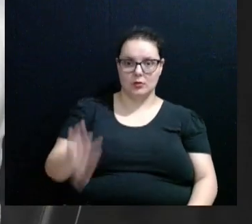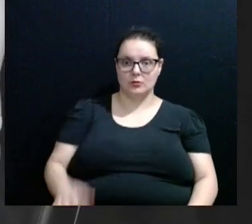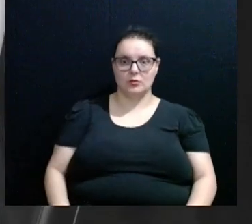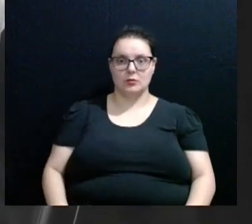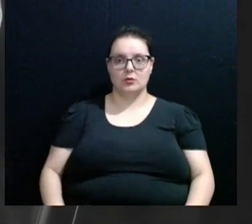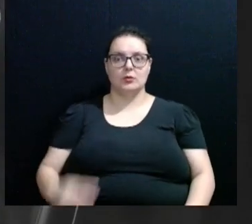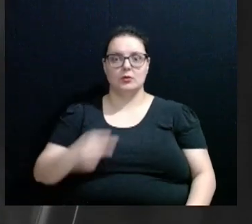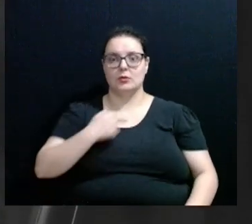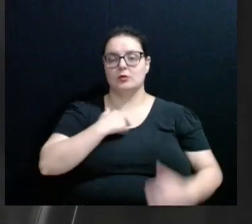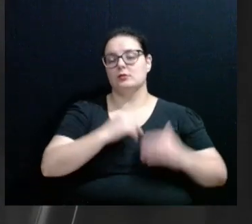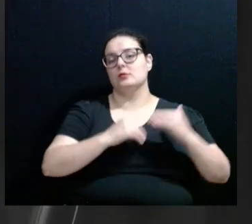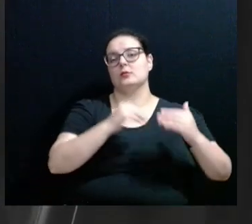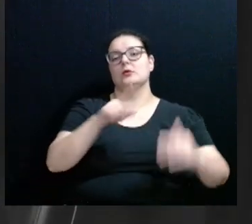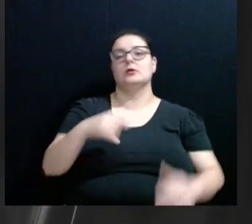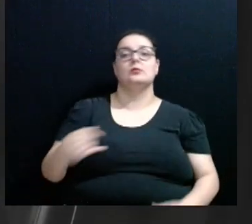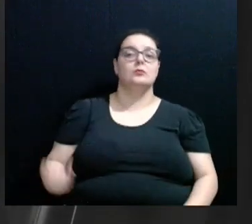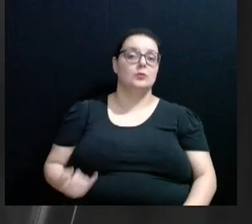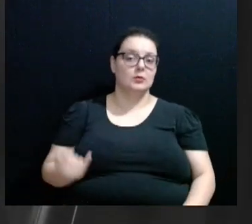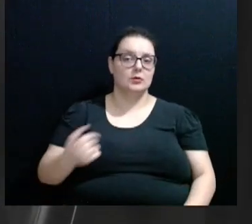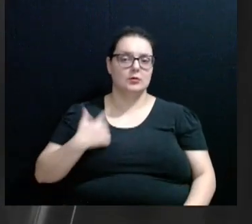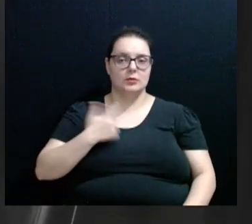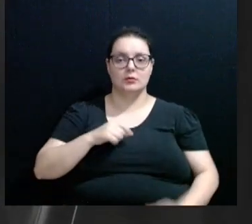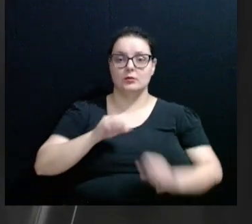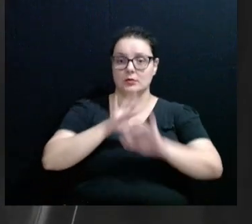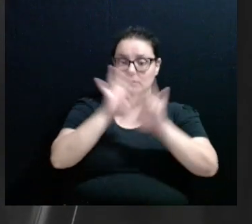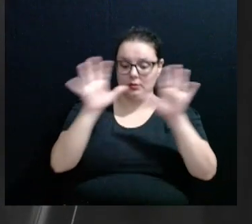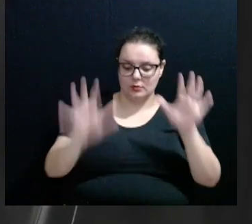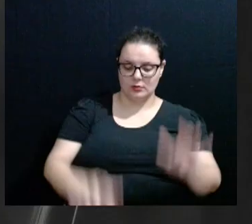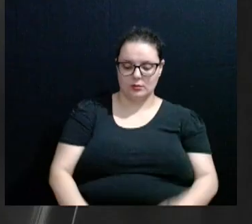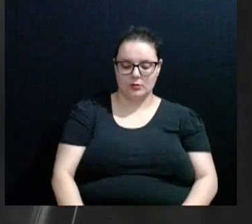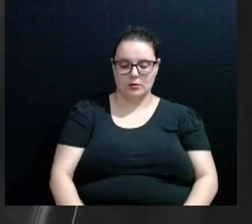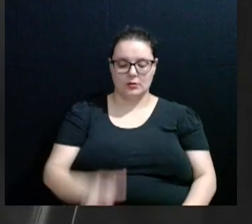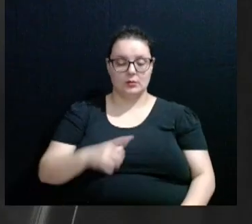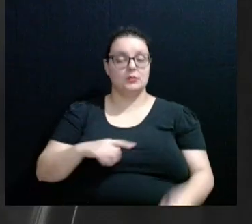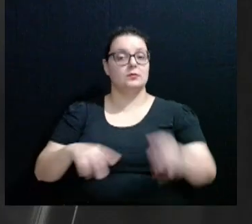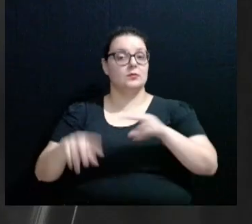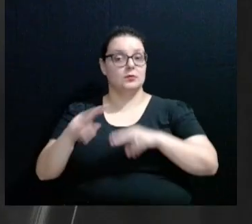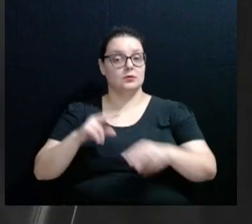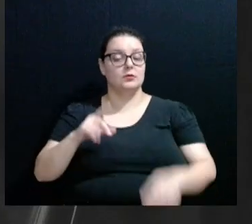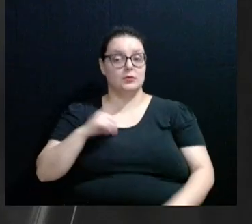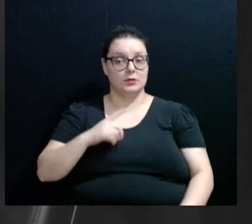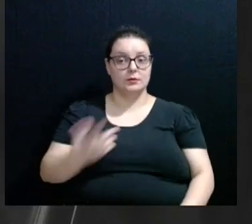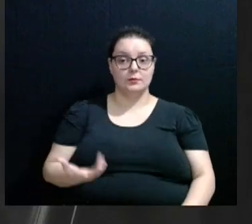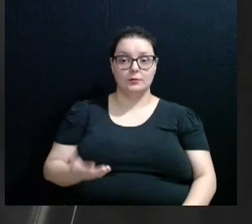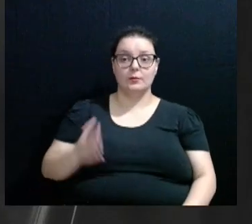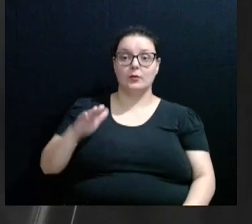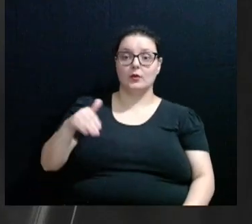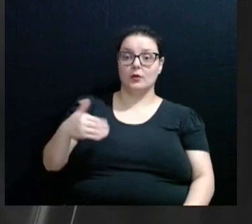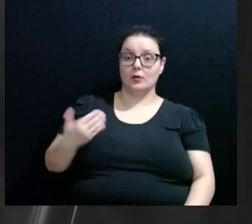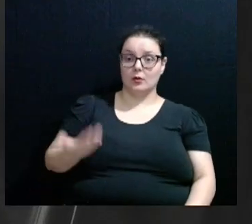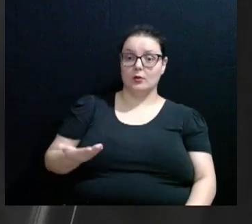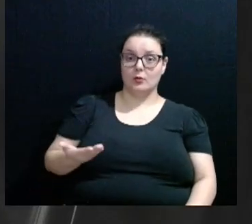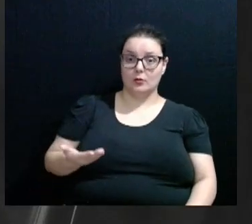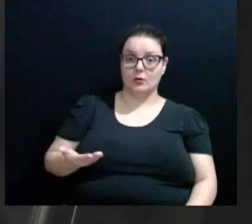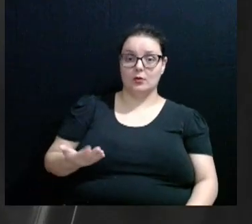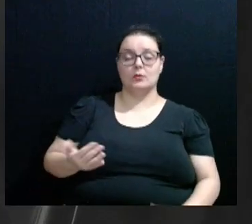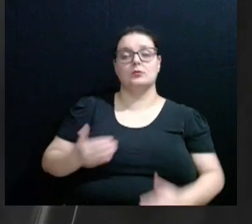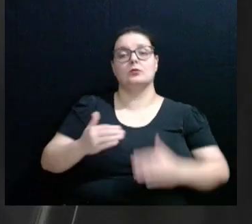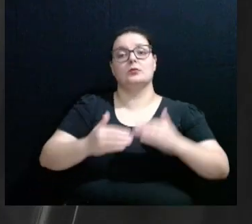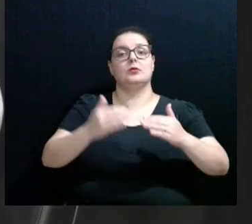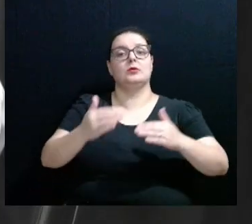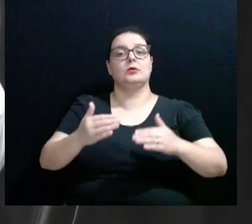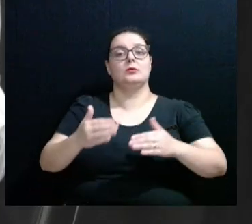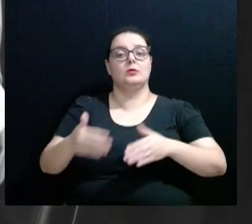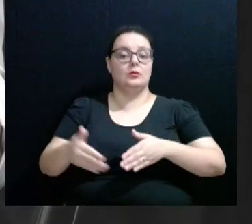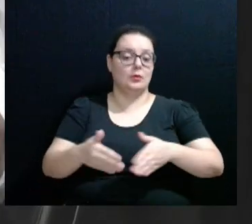superar, é muito importante que a gente deixe claro que a gente está tendo esse olhar. Quando a gente pega e constrói um Caminhos do Brincar